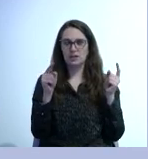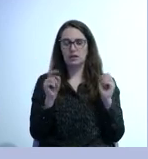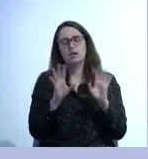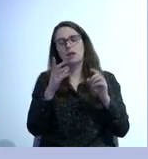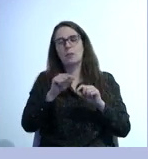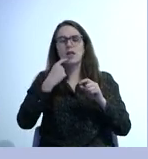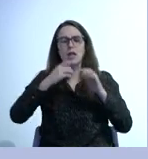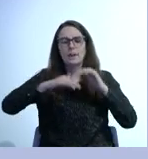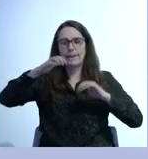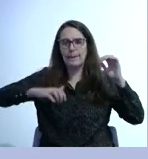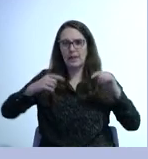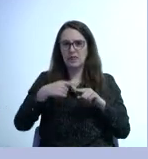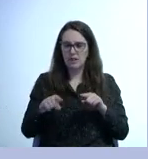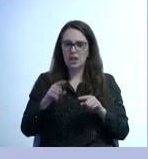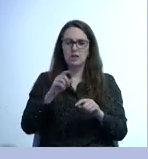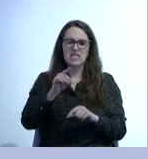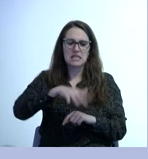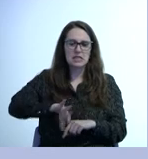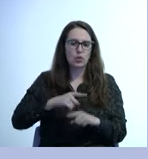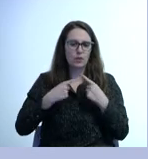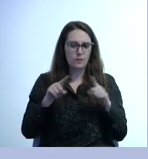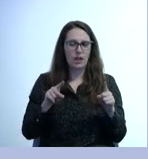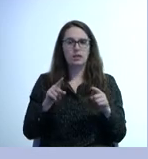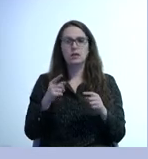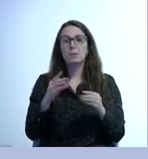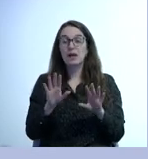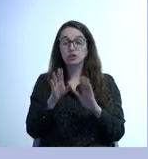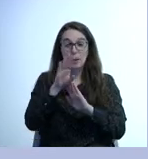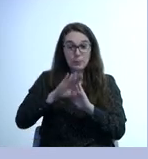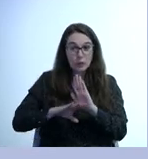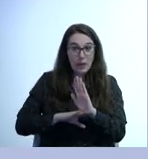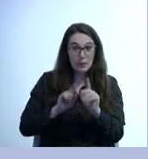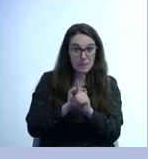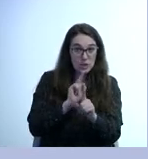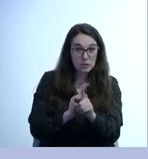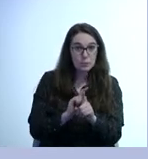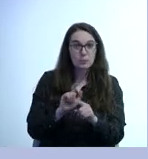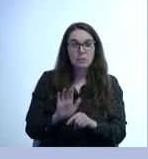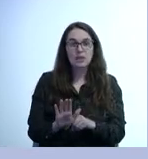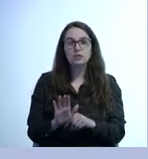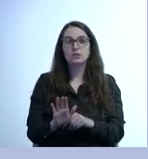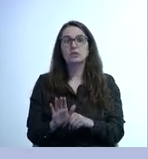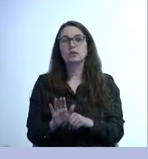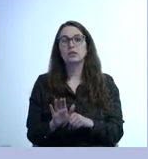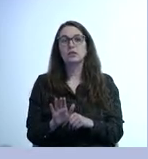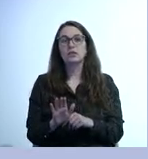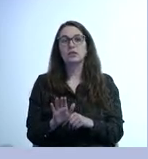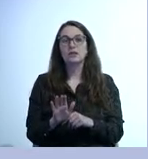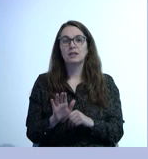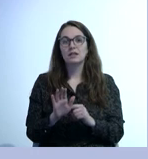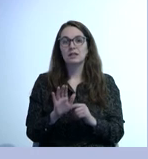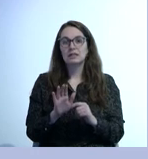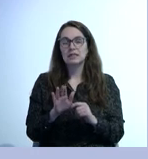a geografia é outra, o sítio é outro, etc., mas o programa em si é o mesmo, mas perante uma